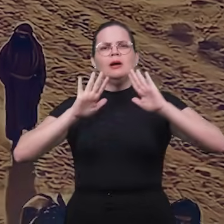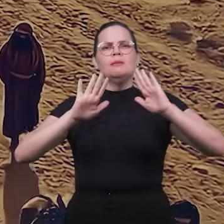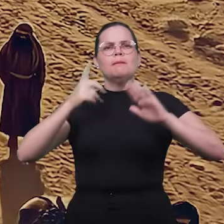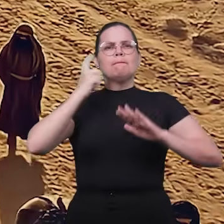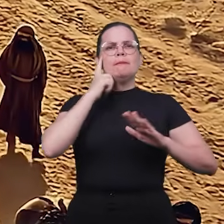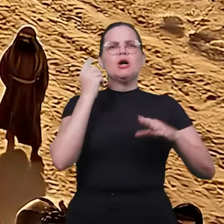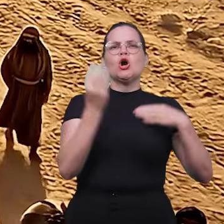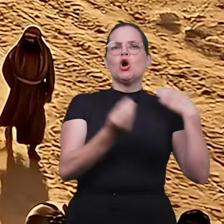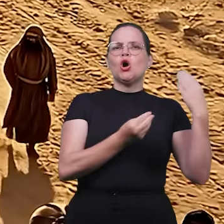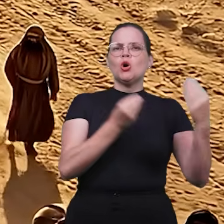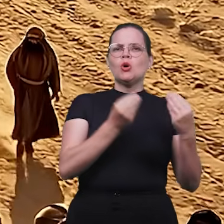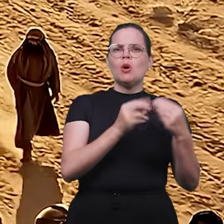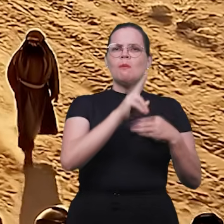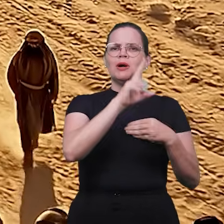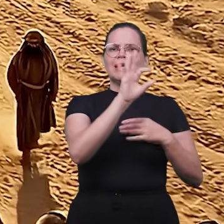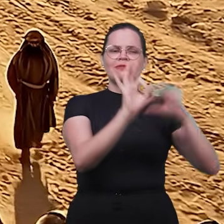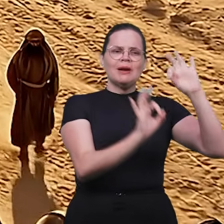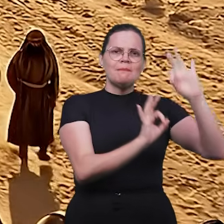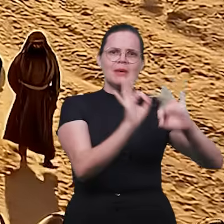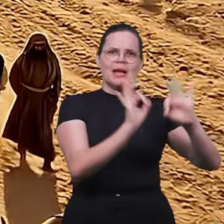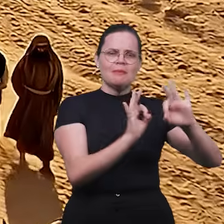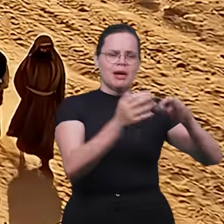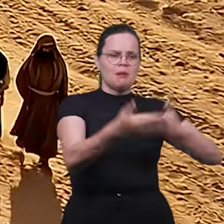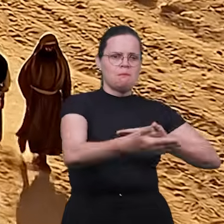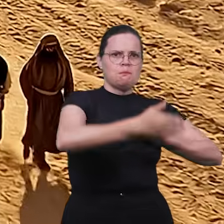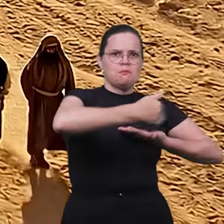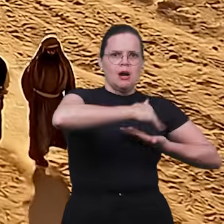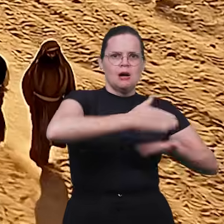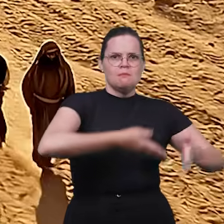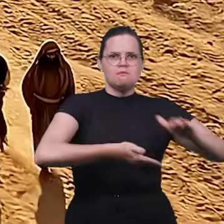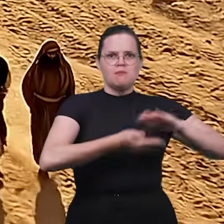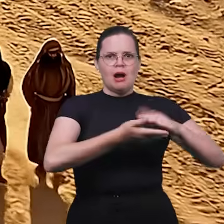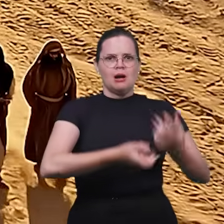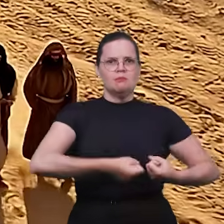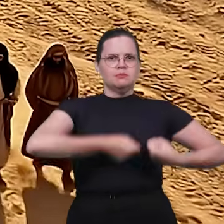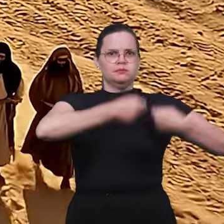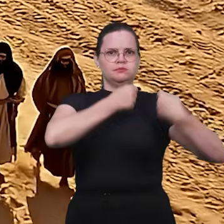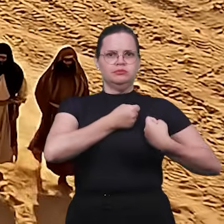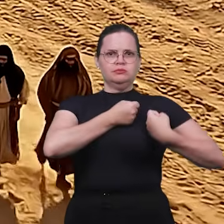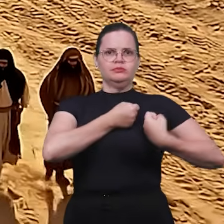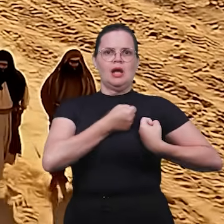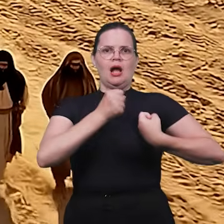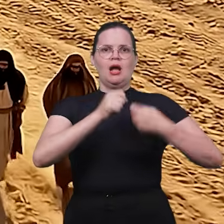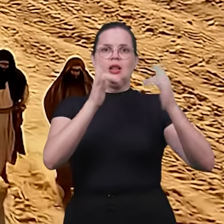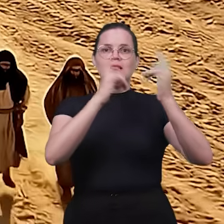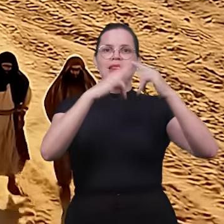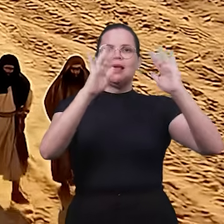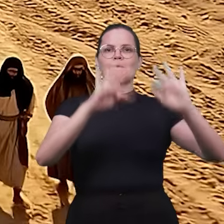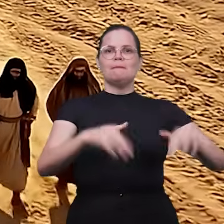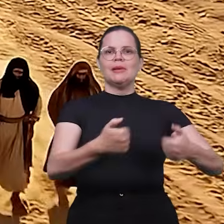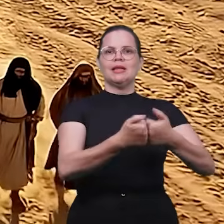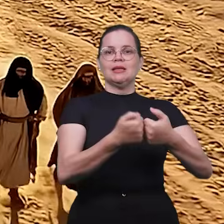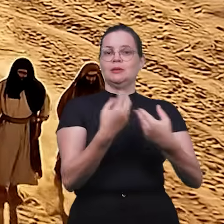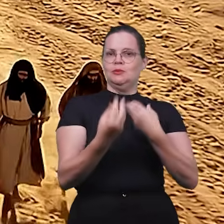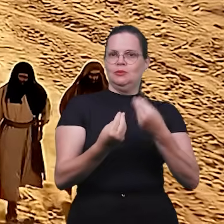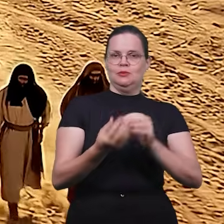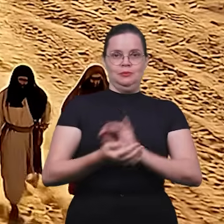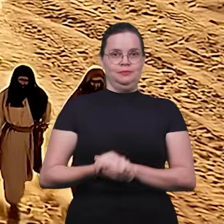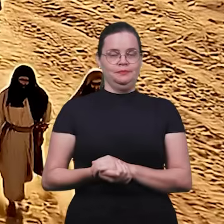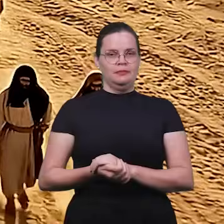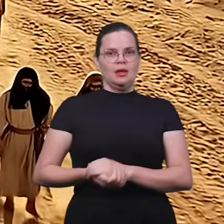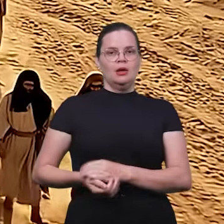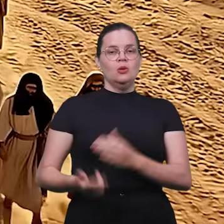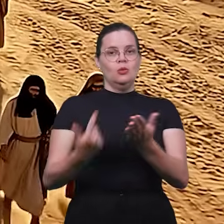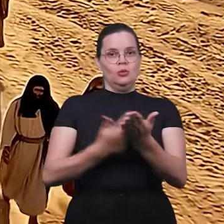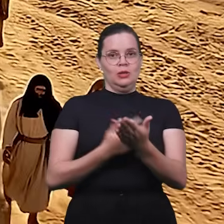do tabernáculo depois de desmontado? Conforme os capítulos 3 e 4 do livro de Números, que é o